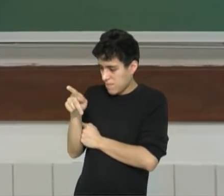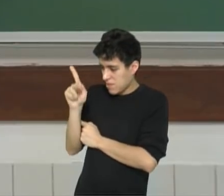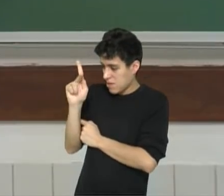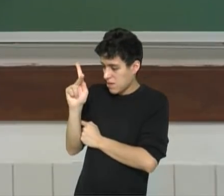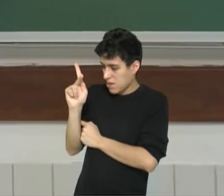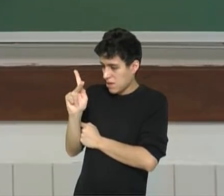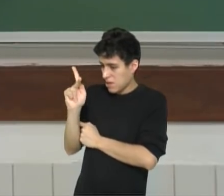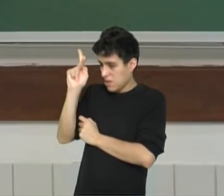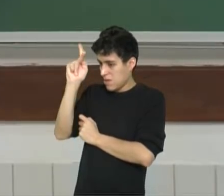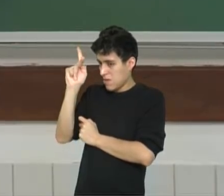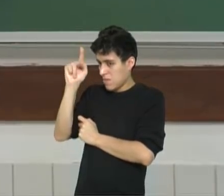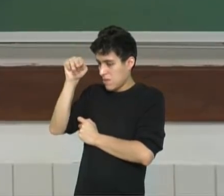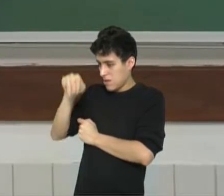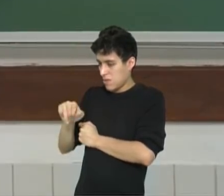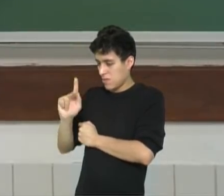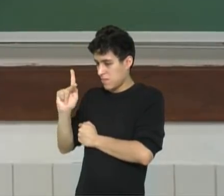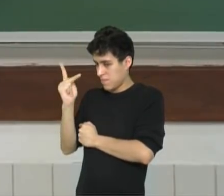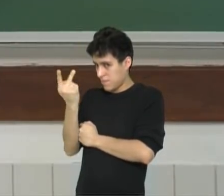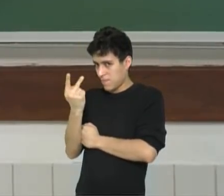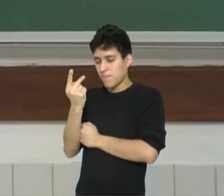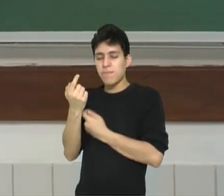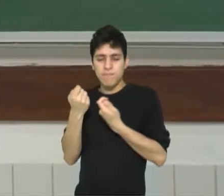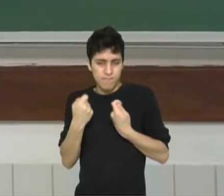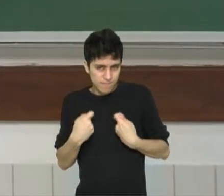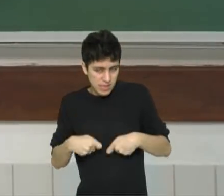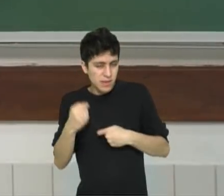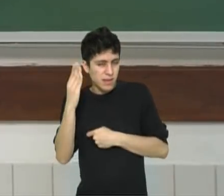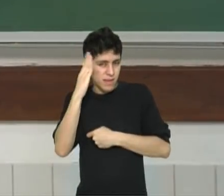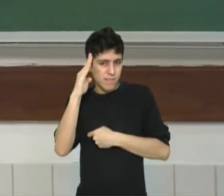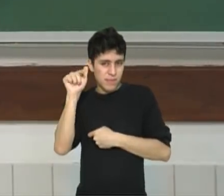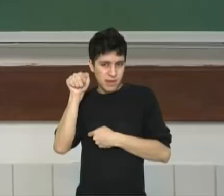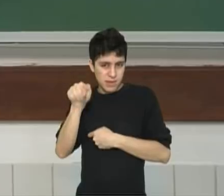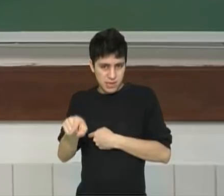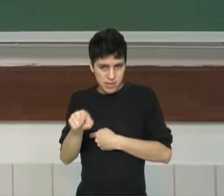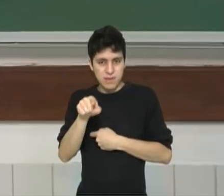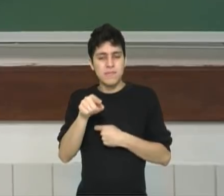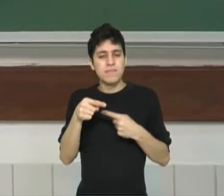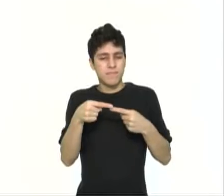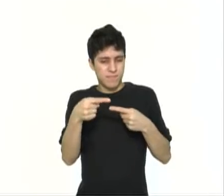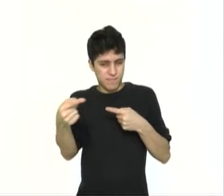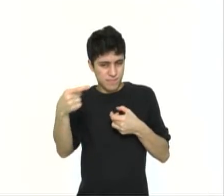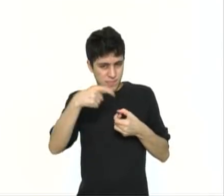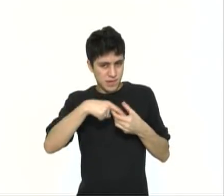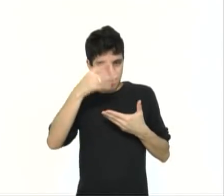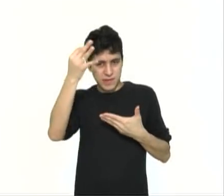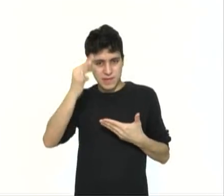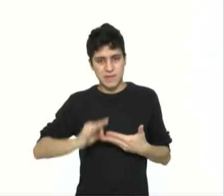por hora. Não esqueça disso, tá? Então, responde aí e já voltamos para corrigir.